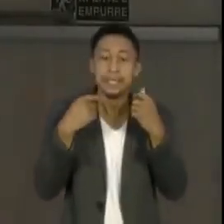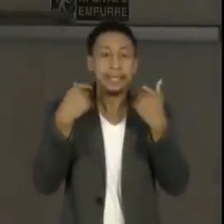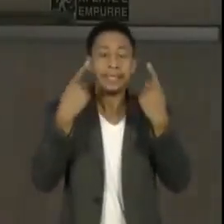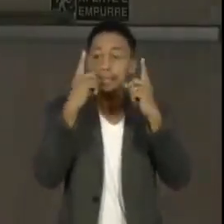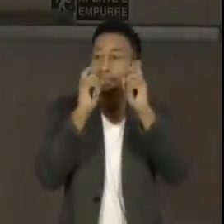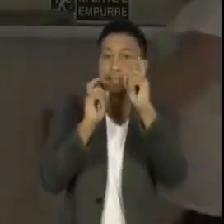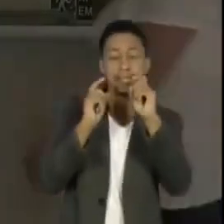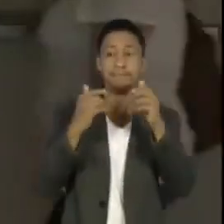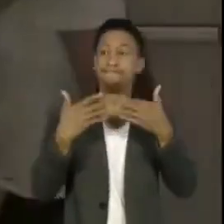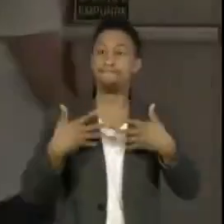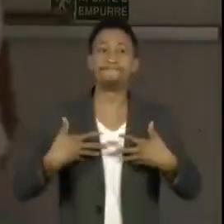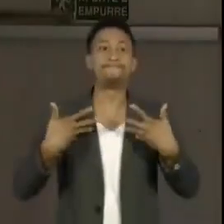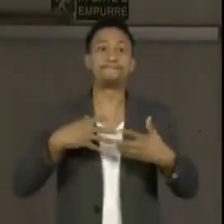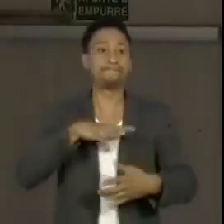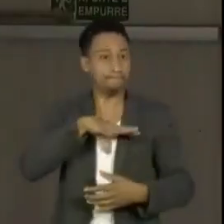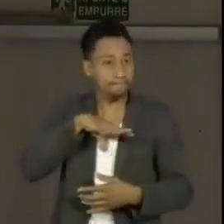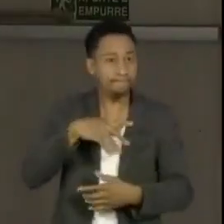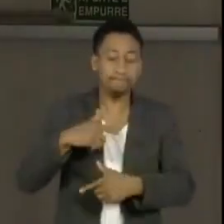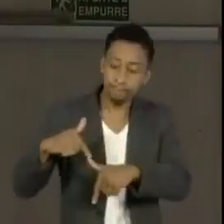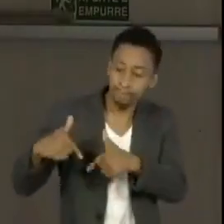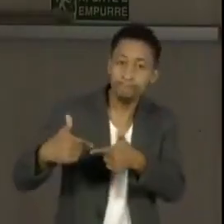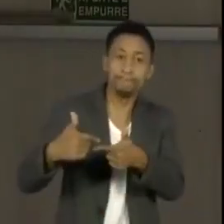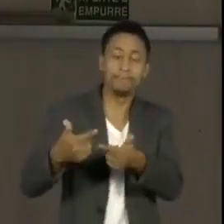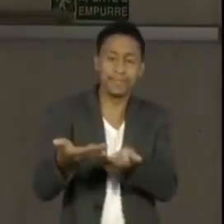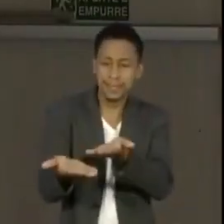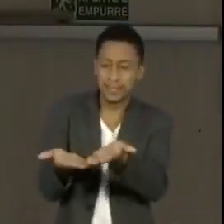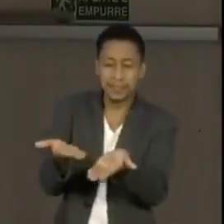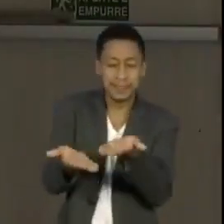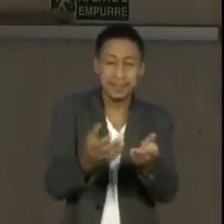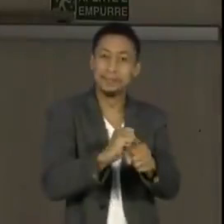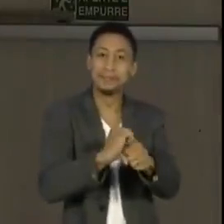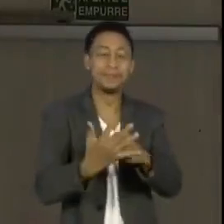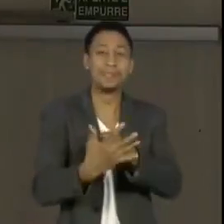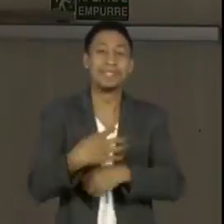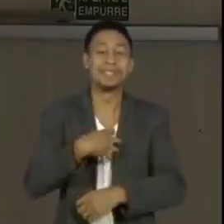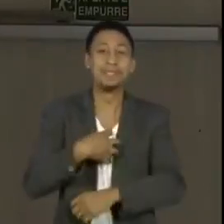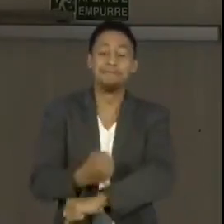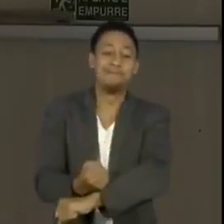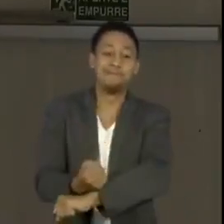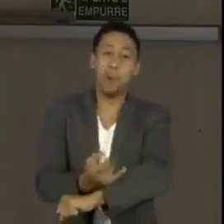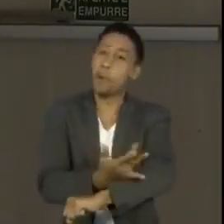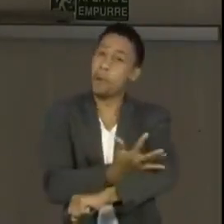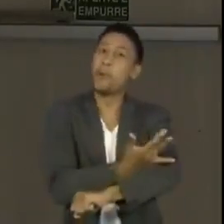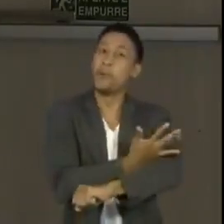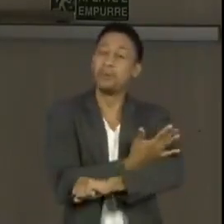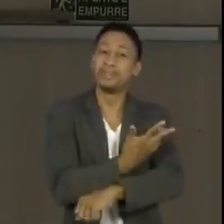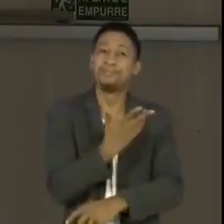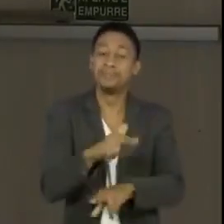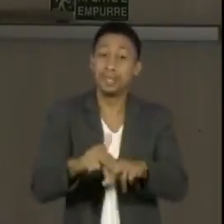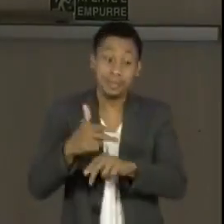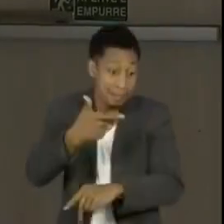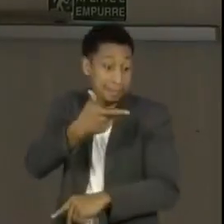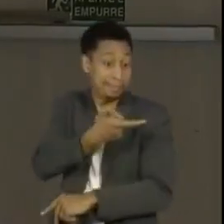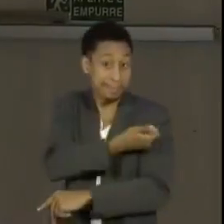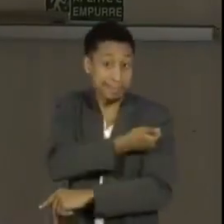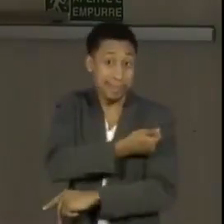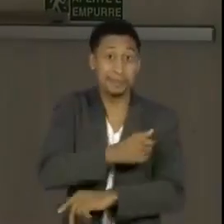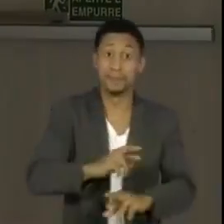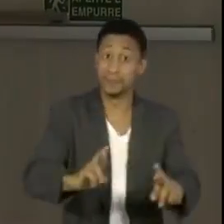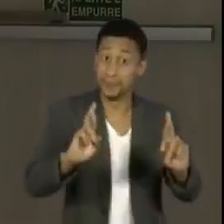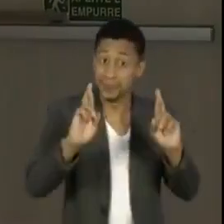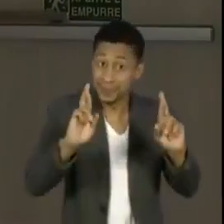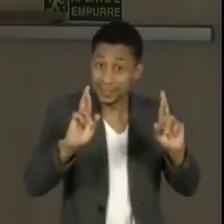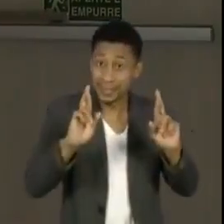brava, corajosa, combatendo essa pandemia, e eles ficam muito emocionados, é muito bonito de ver isso. Espero que a gente consiga ver